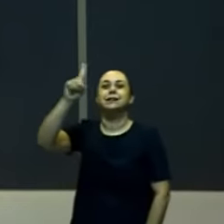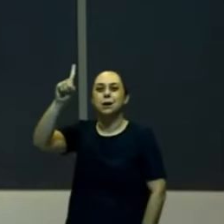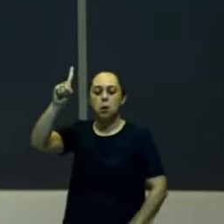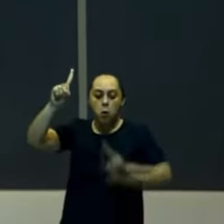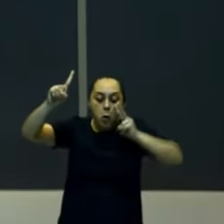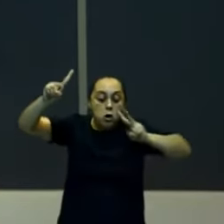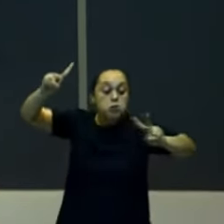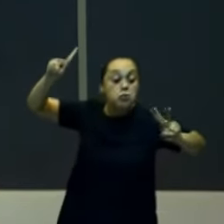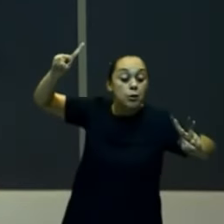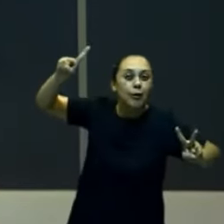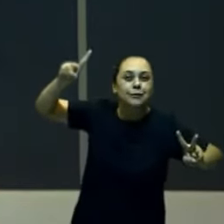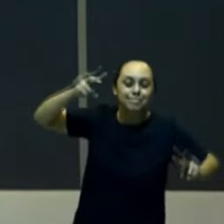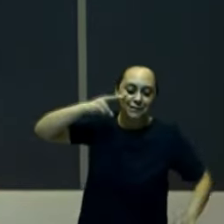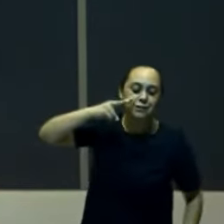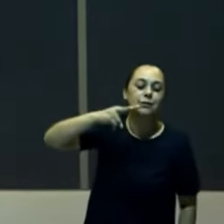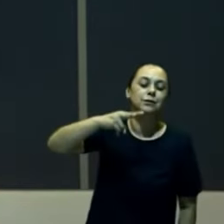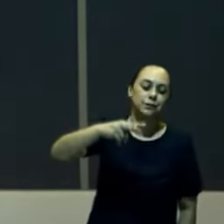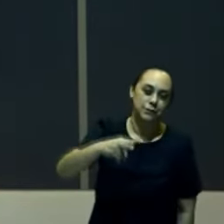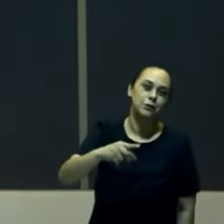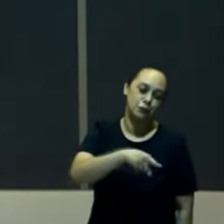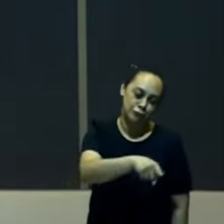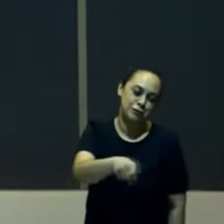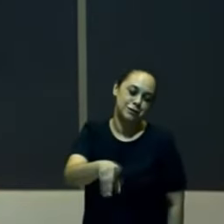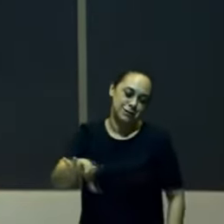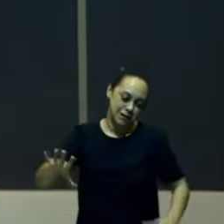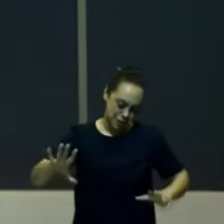quando a gente estende a mão para a obra de missão,